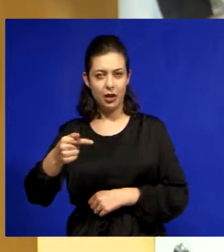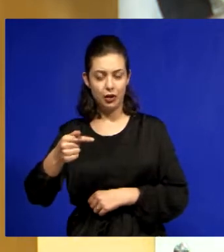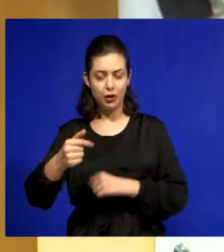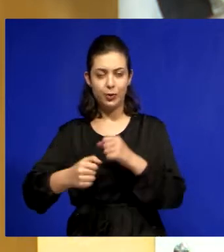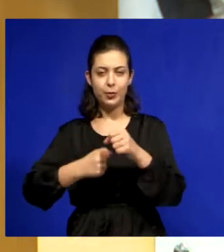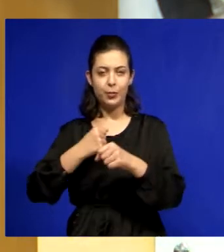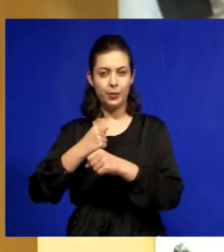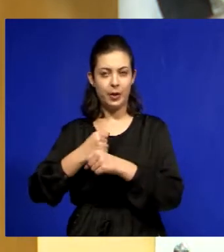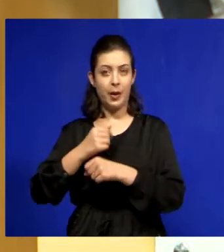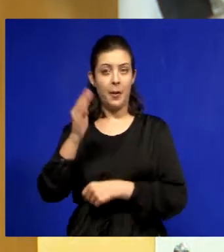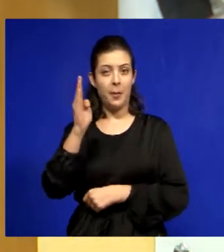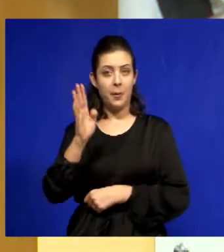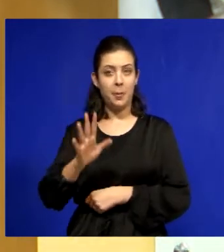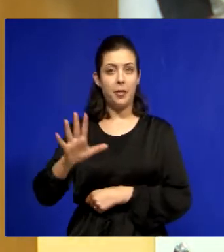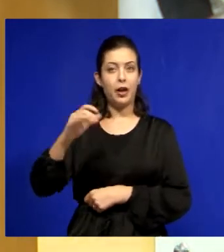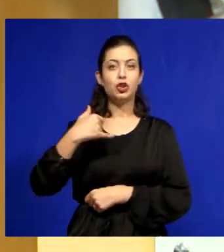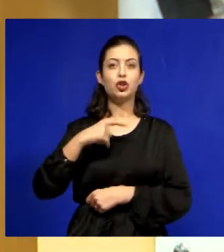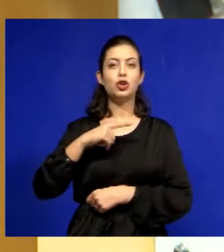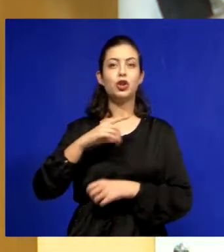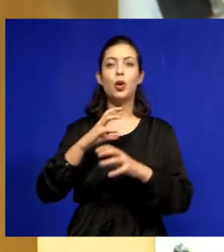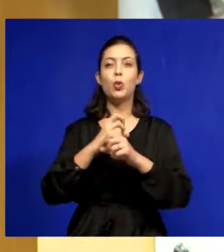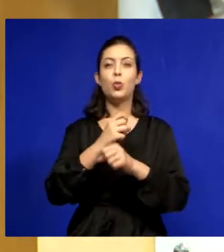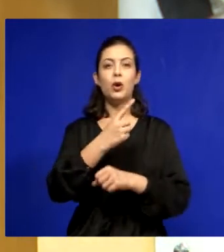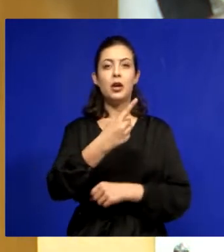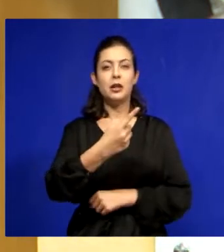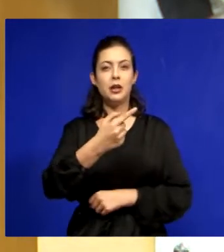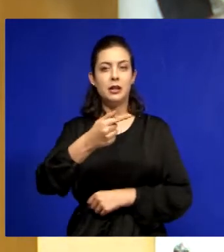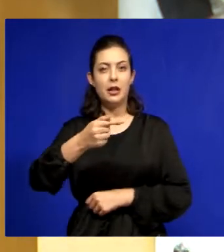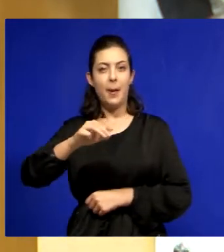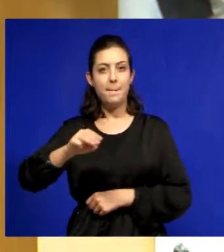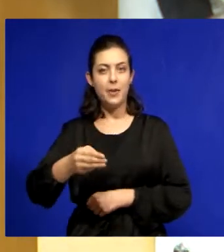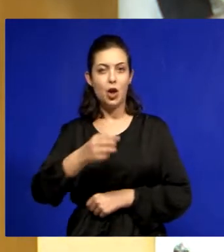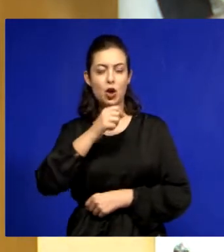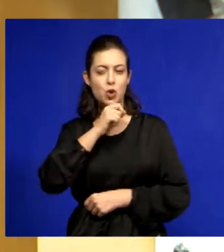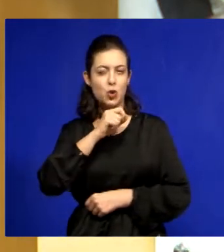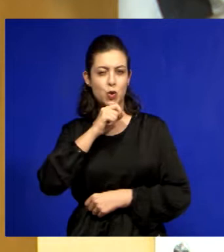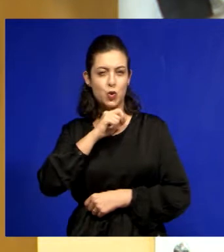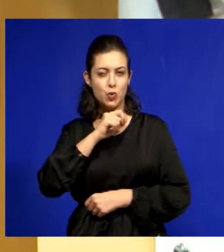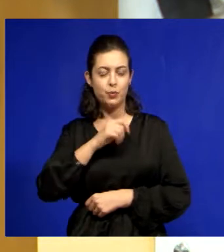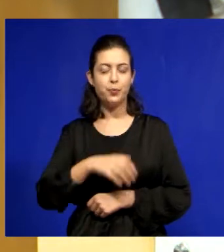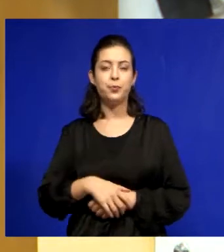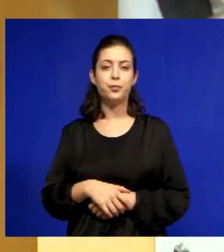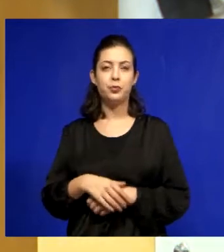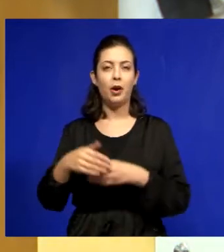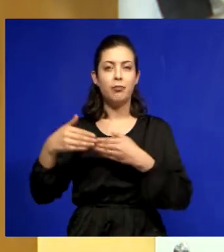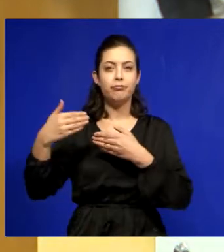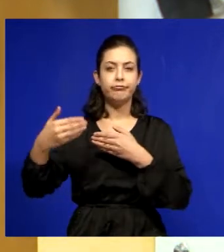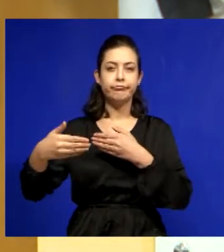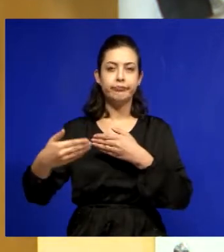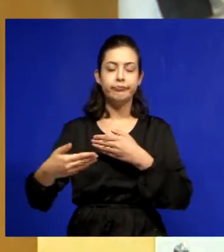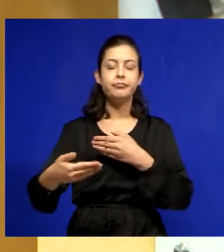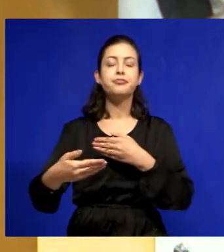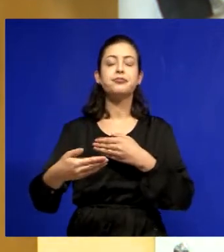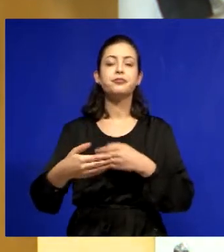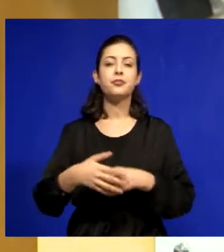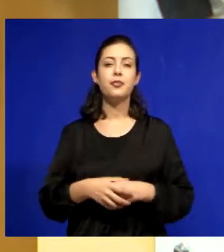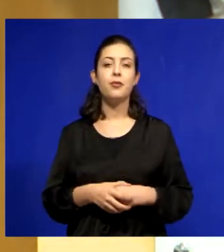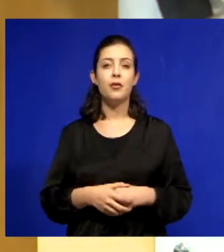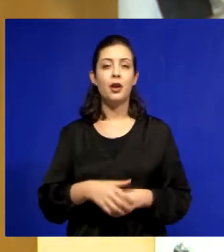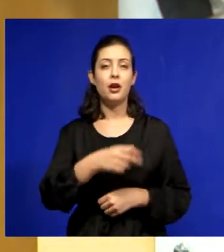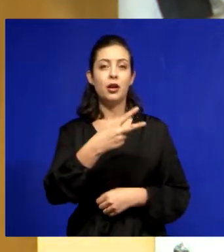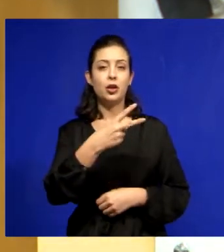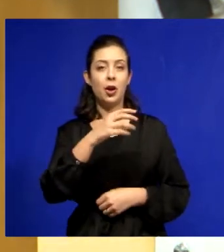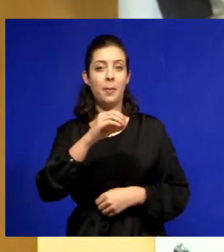o brasil tinha 17 milhões de idosos 17 milhões em